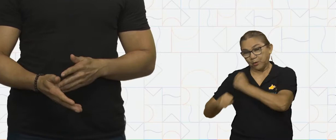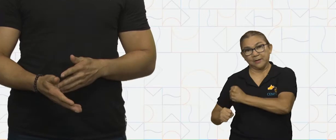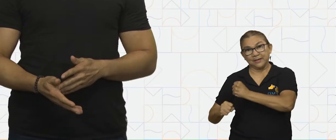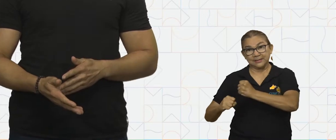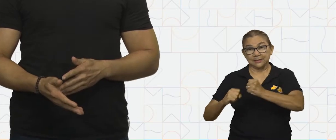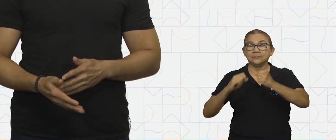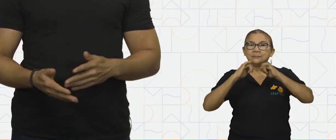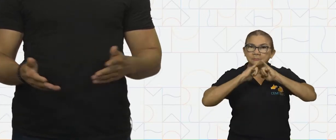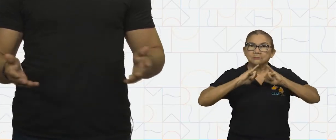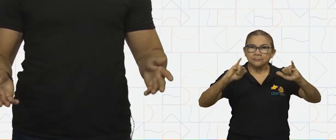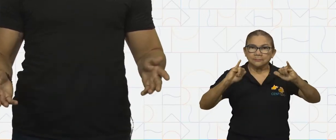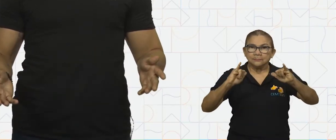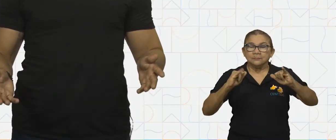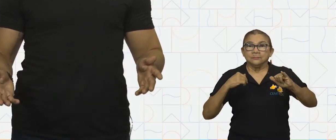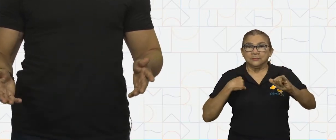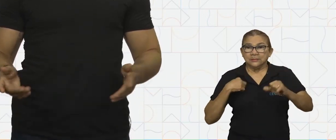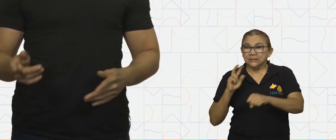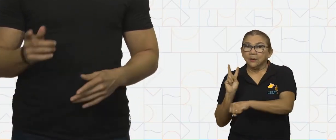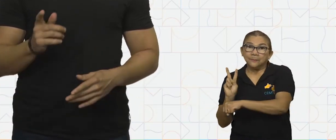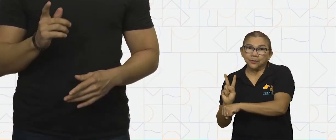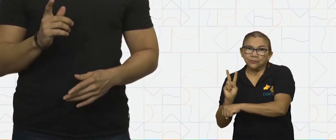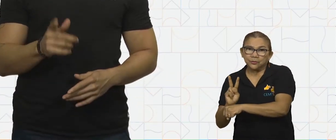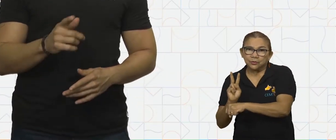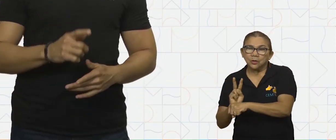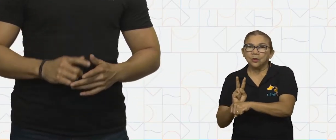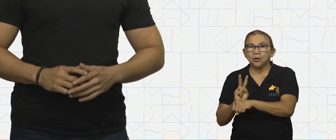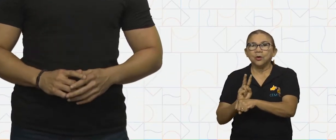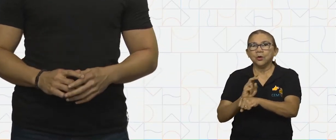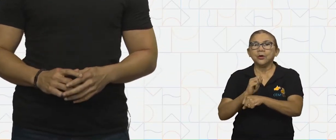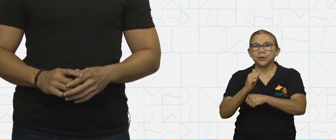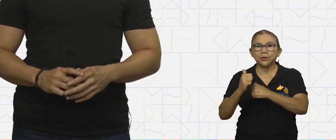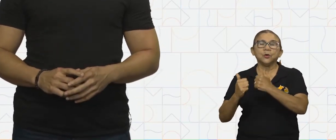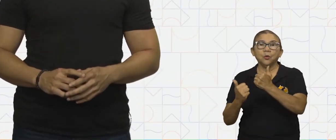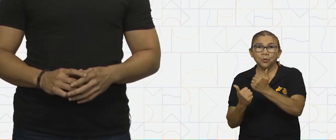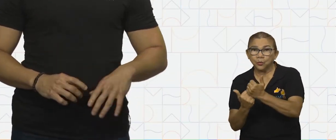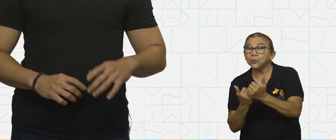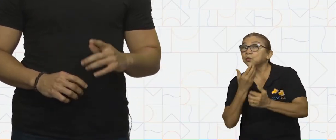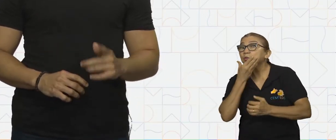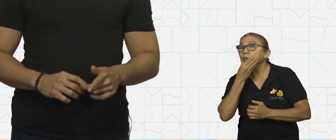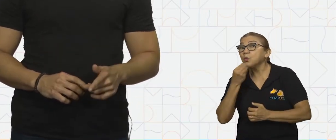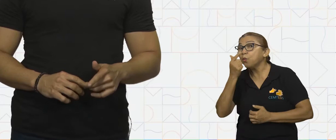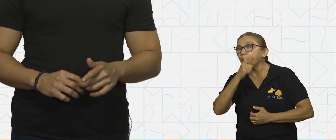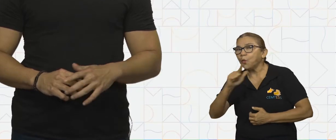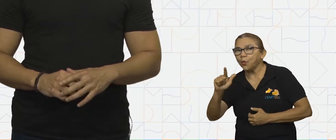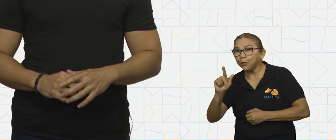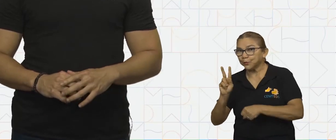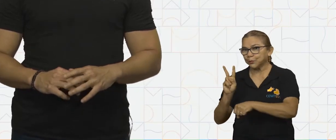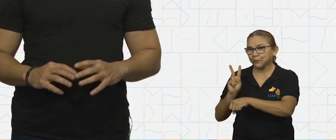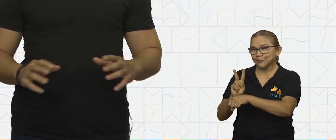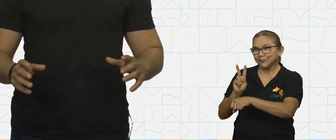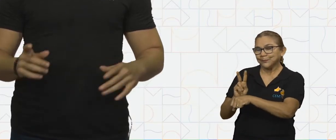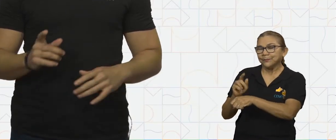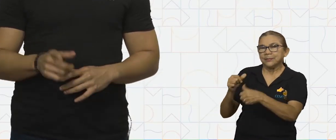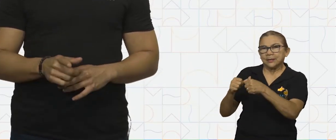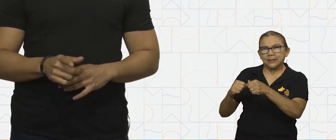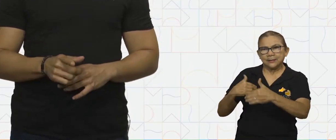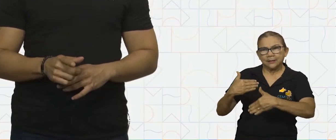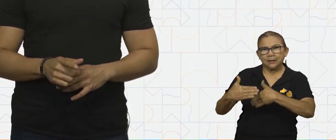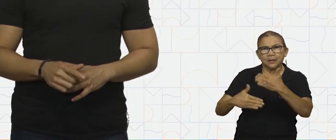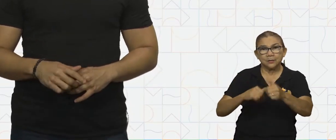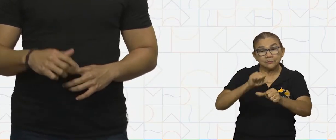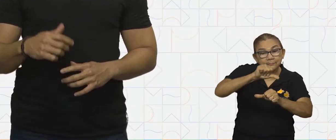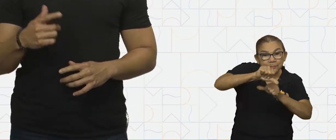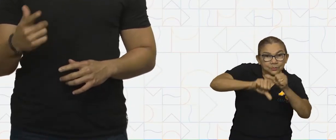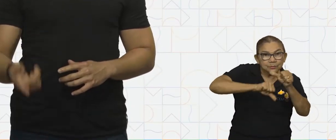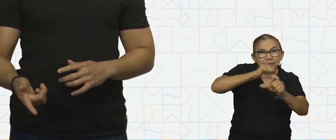governo provisório, no qual Deodoro da Fonseca foi nomeado o presidente provisório. algumas mudanças foram tomadas de